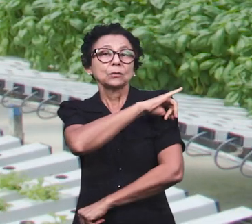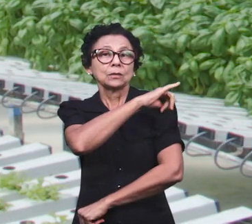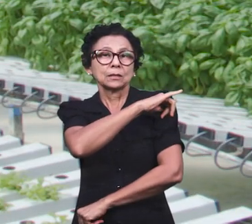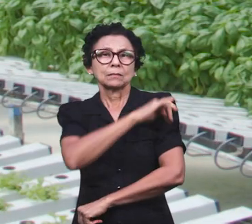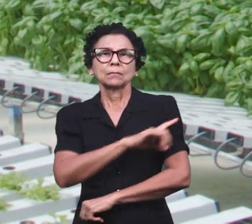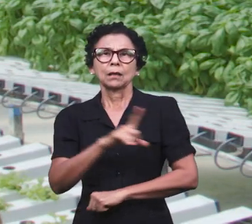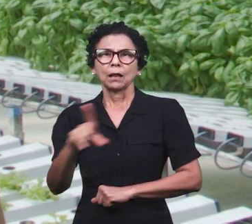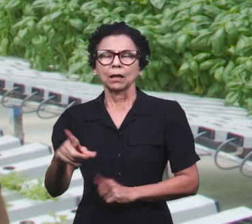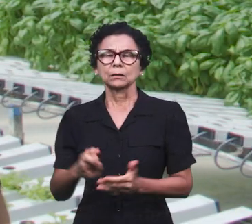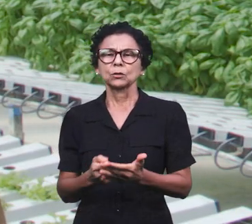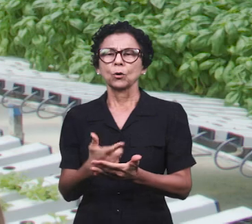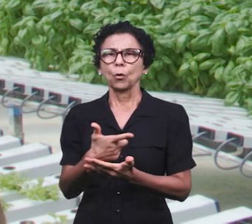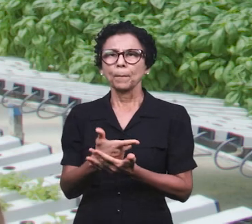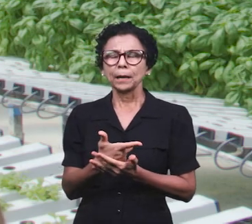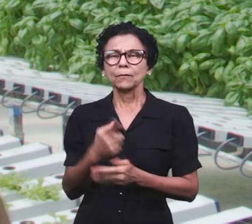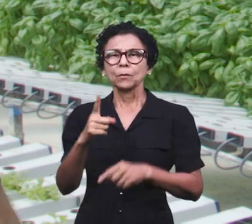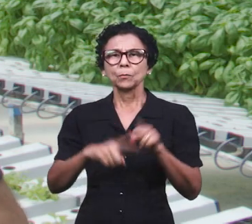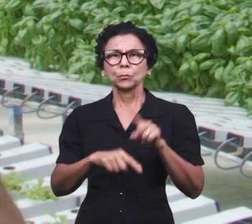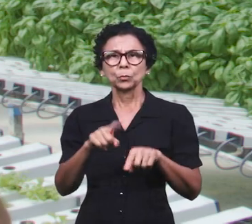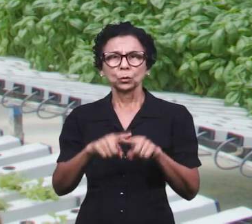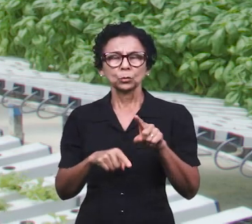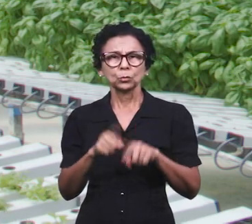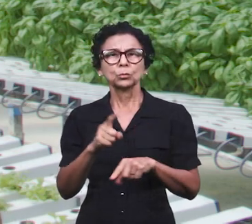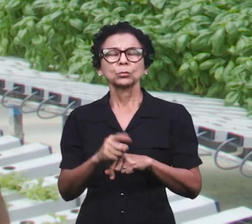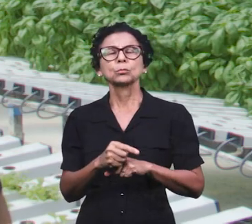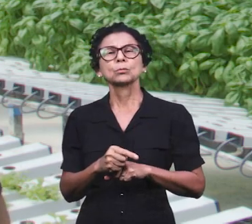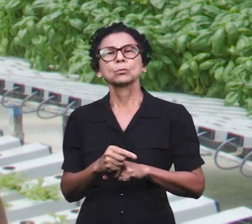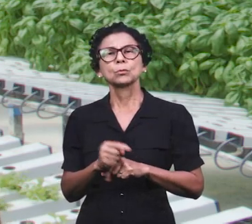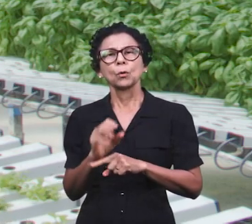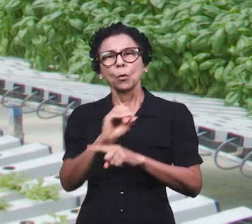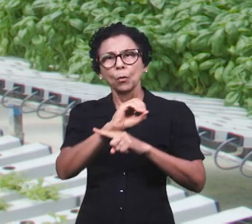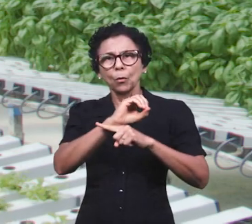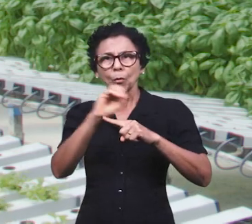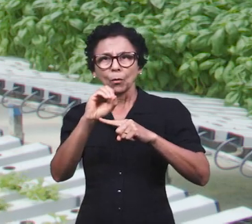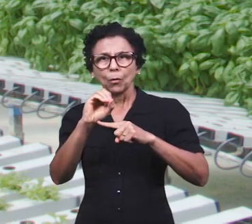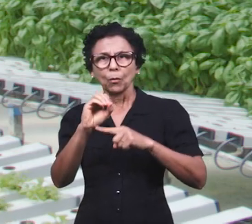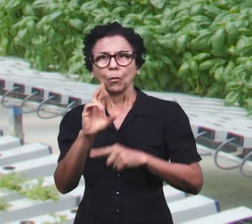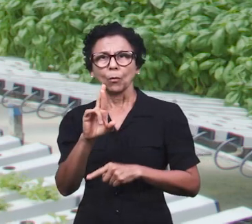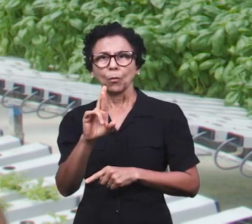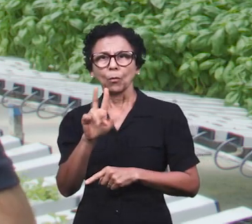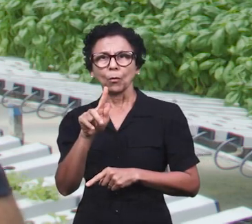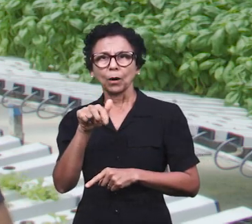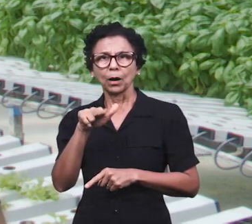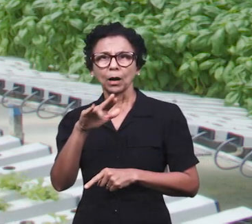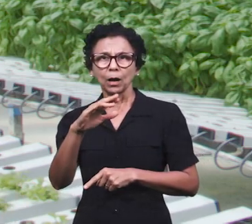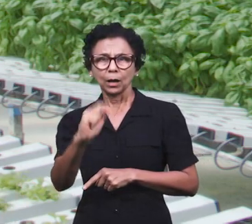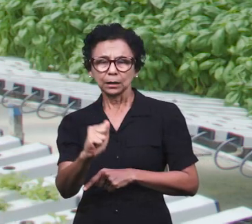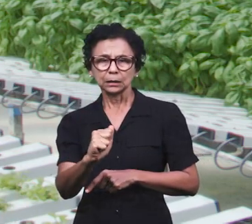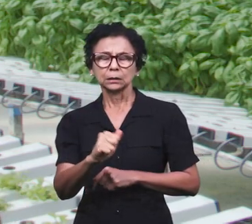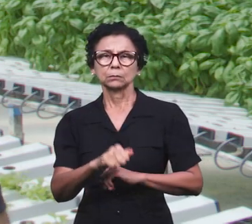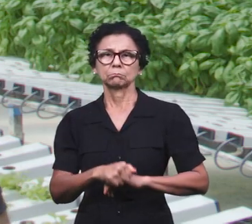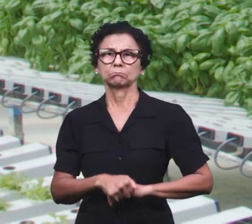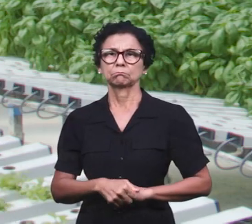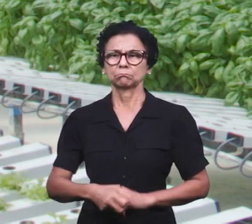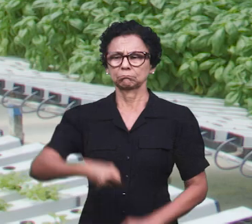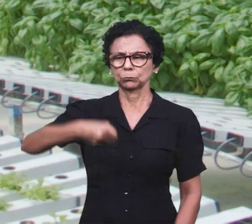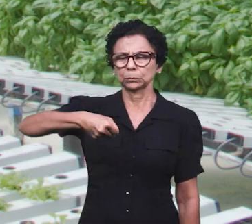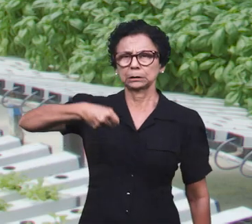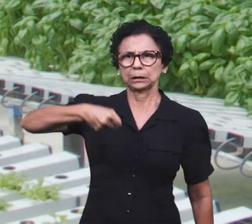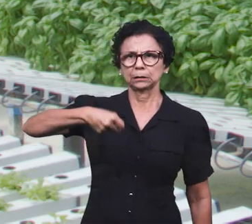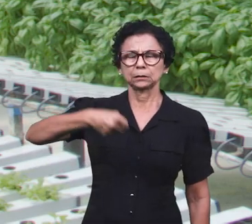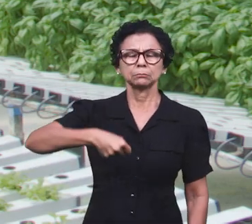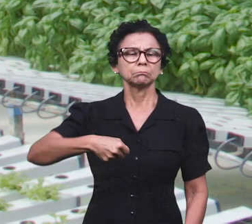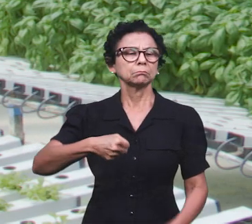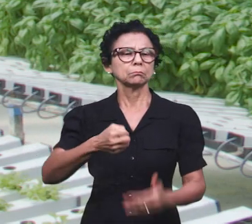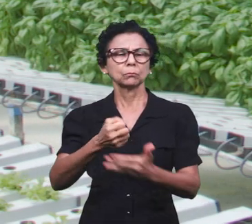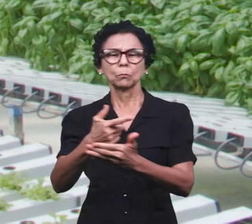produtos orgânicos. E aí, quando nós mudamos para Vitória, a gente buscou algumas cestas, né, alguns produtos